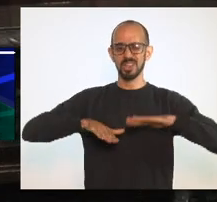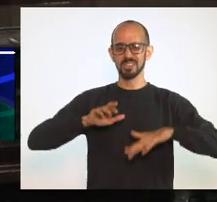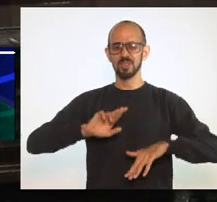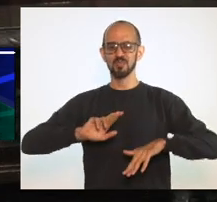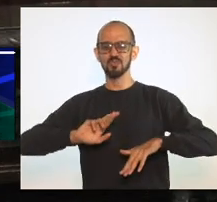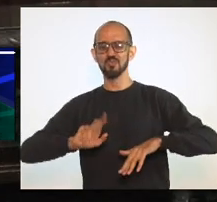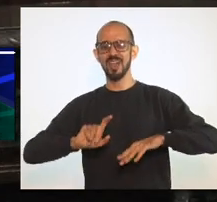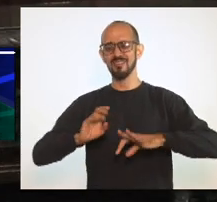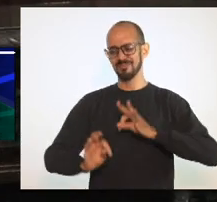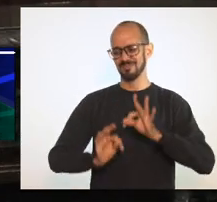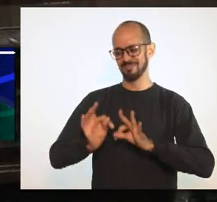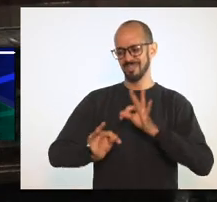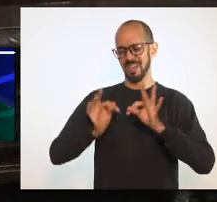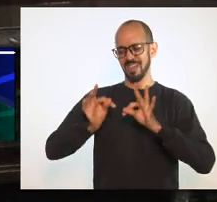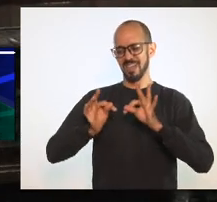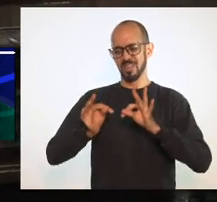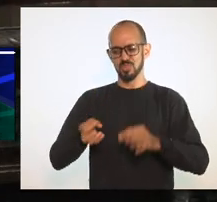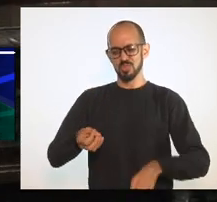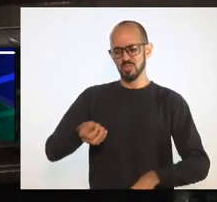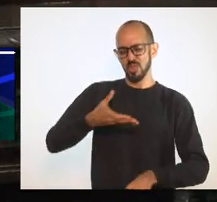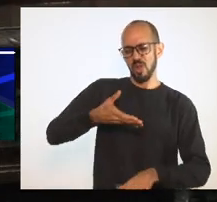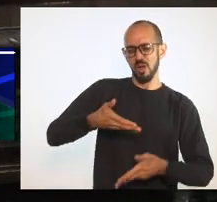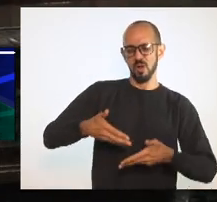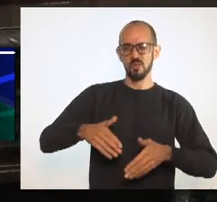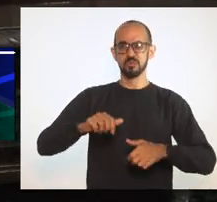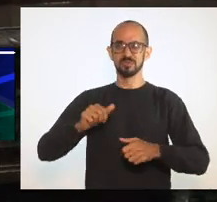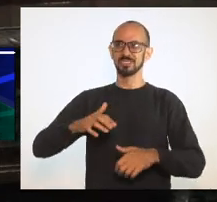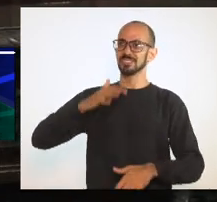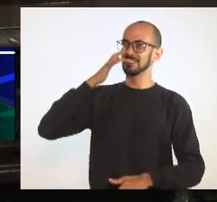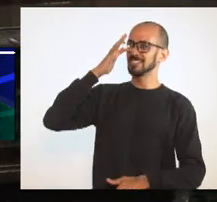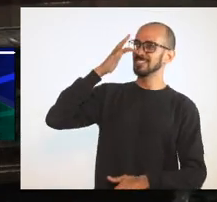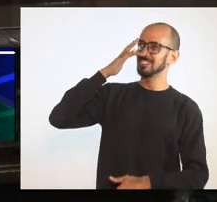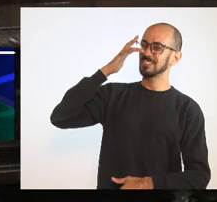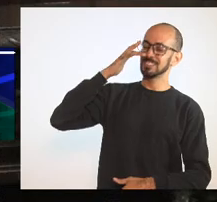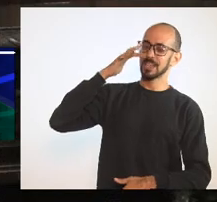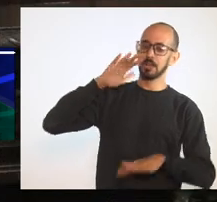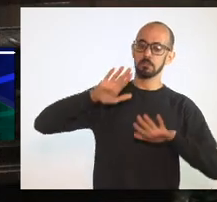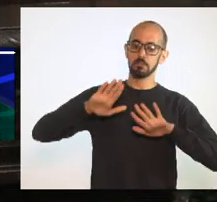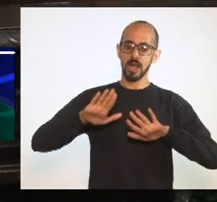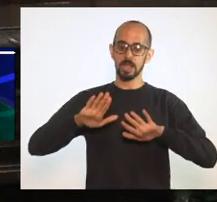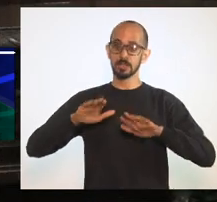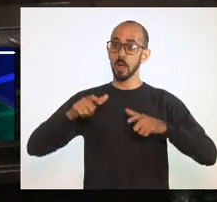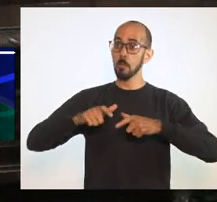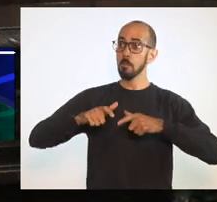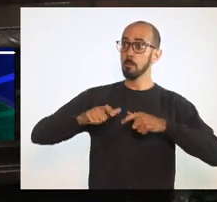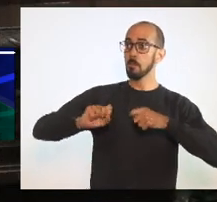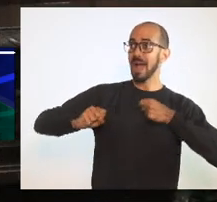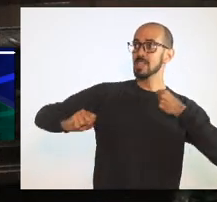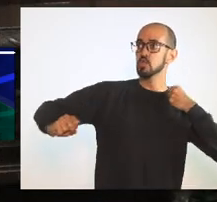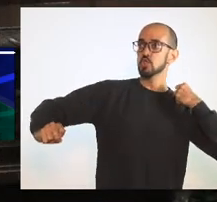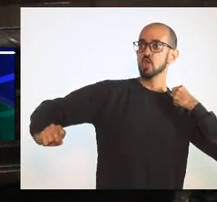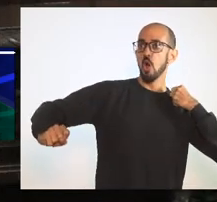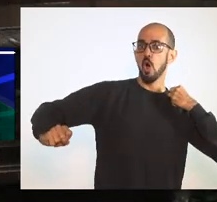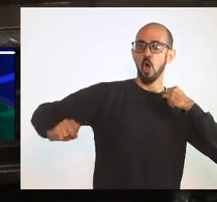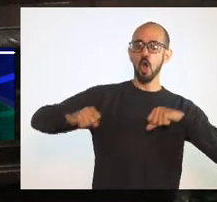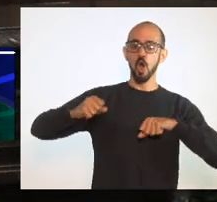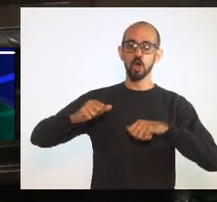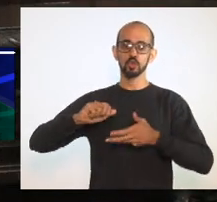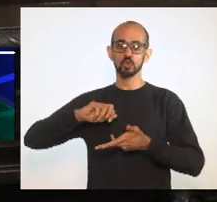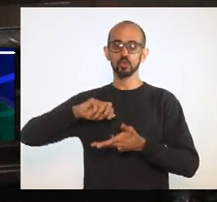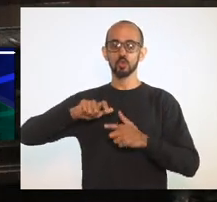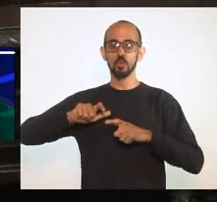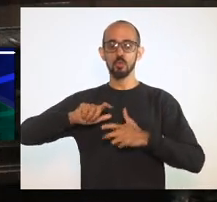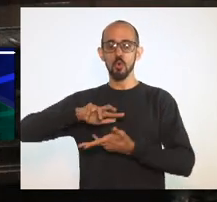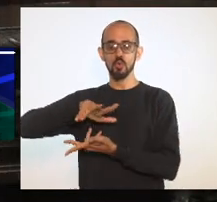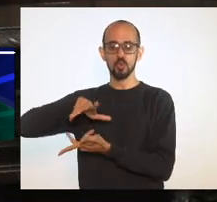ele não seja o mais suntuoso, não é? É o maior estádio do mundo, é a